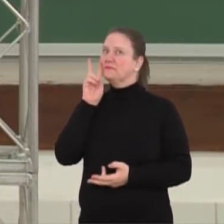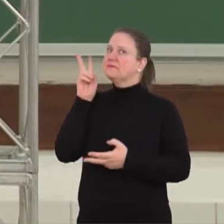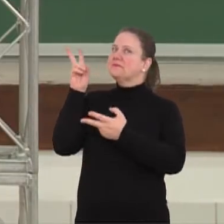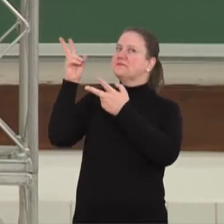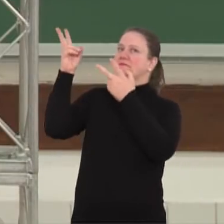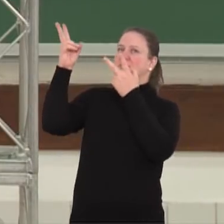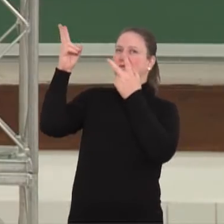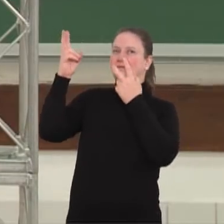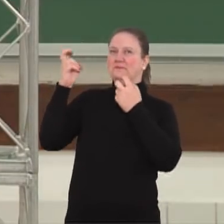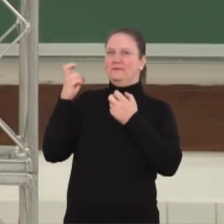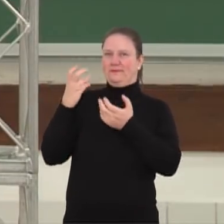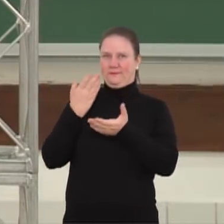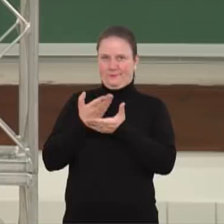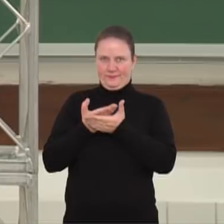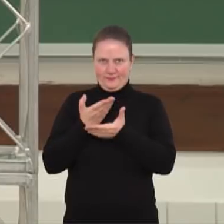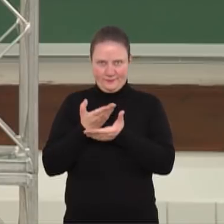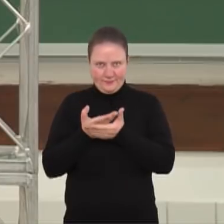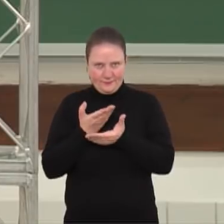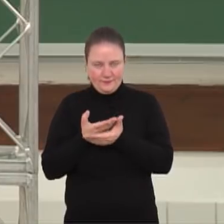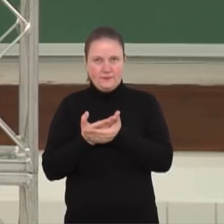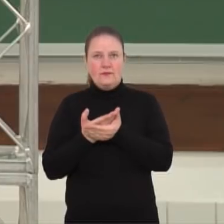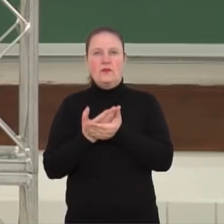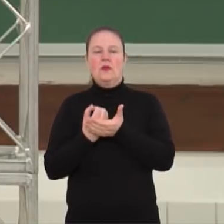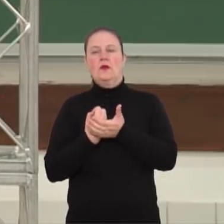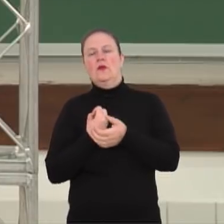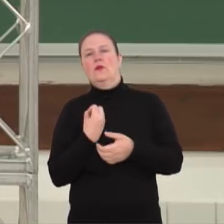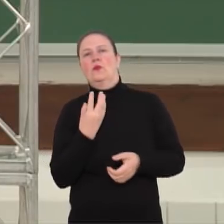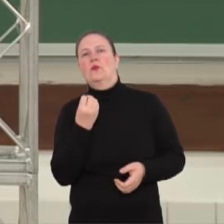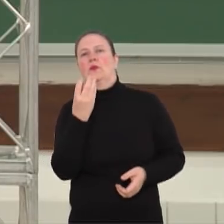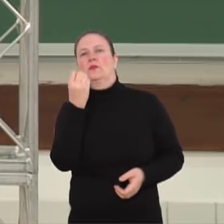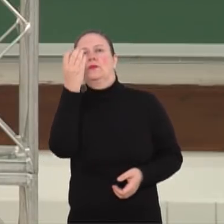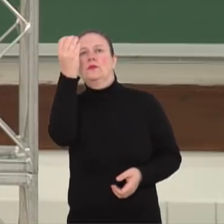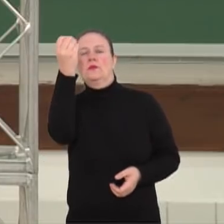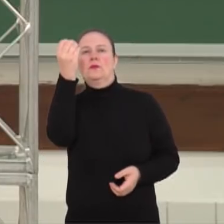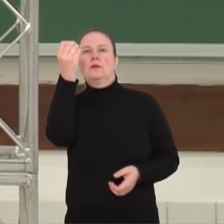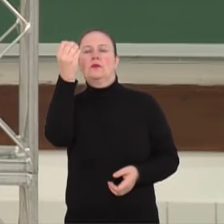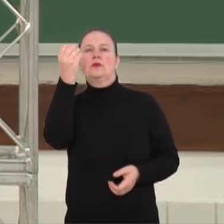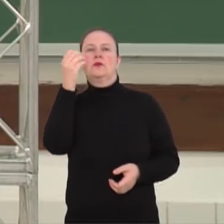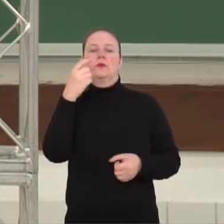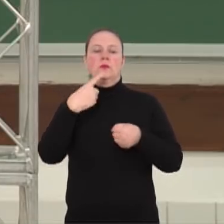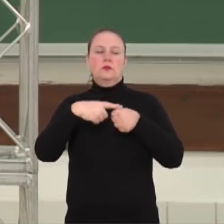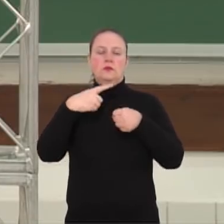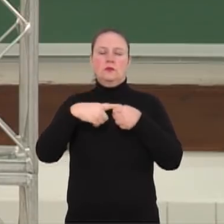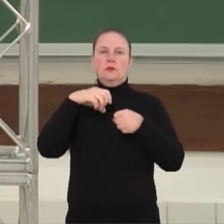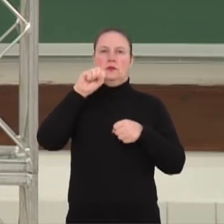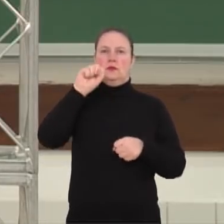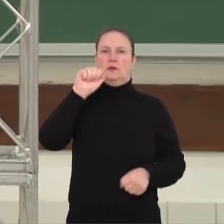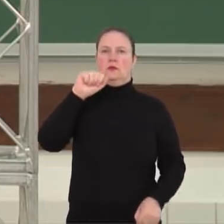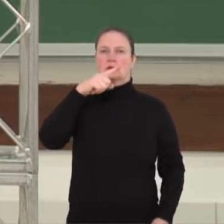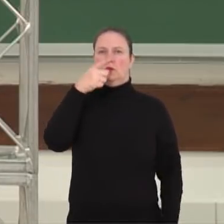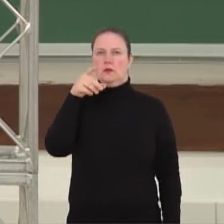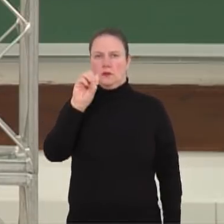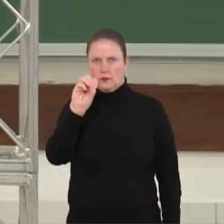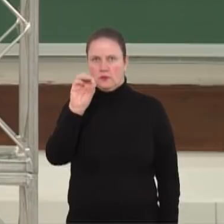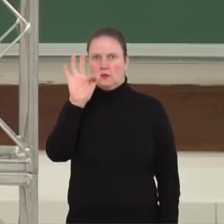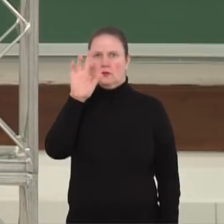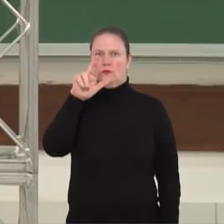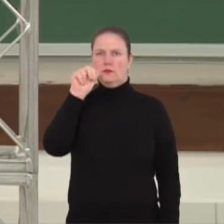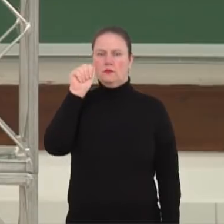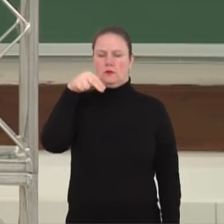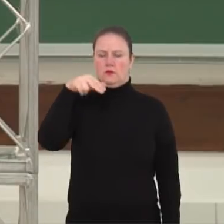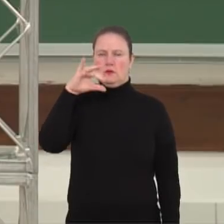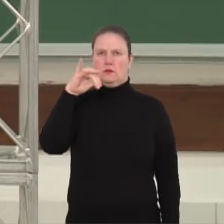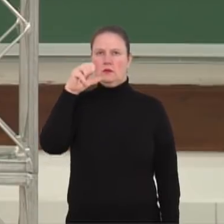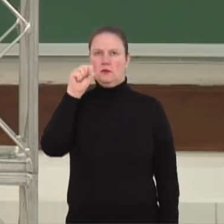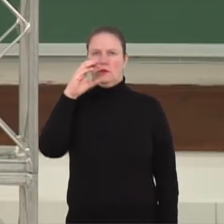Ok. Na aula passada, nós viajamos para São Francisco, lá na Califórnia. Do you remember? Lembra disso? A gente foi